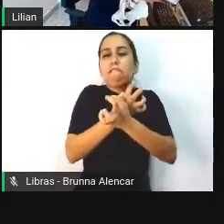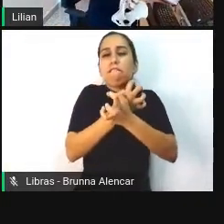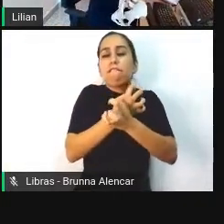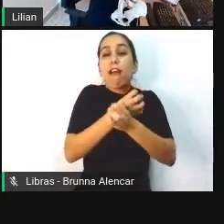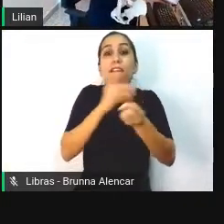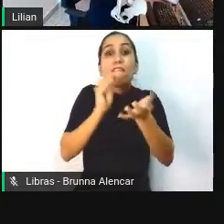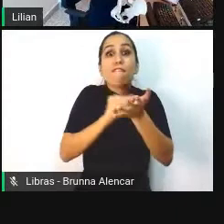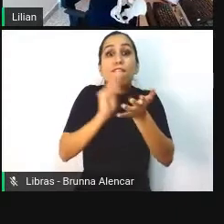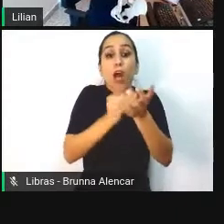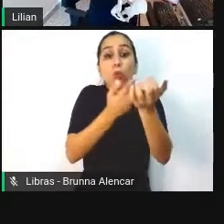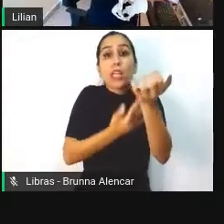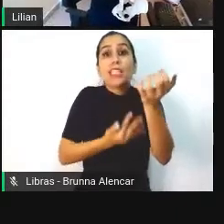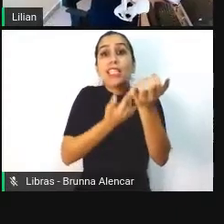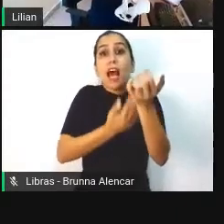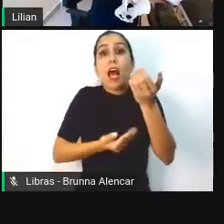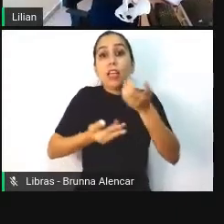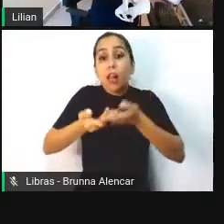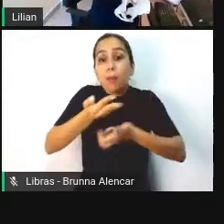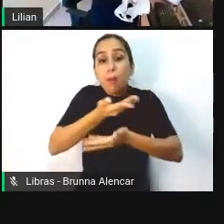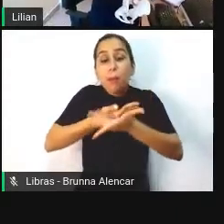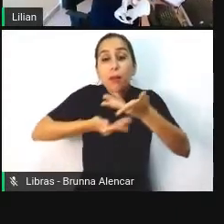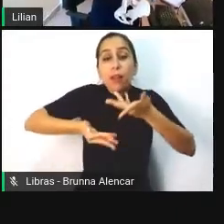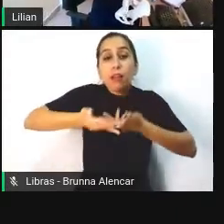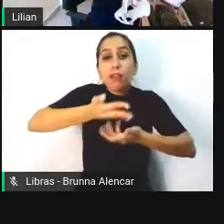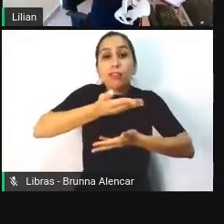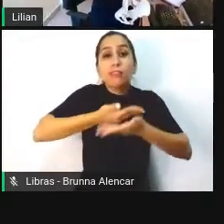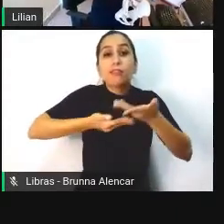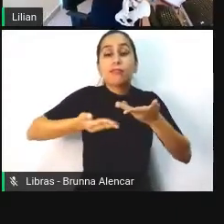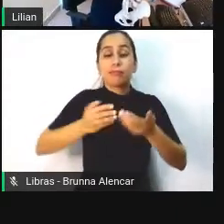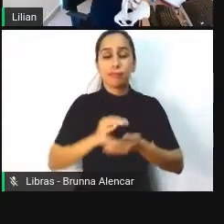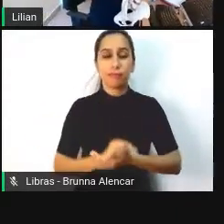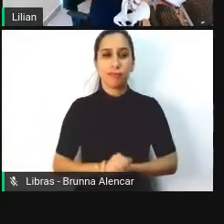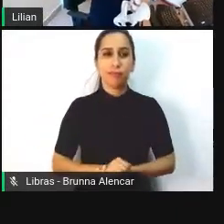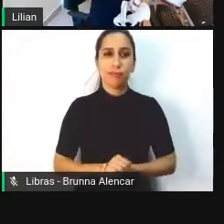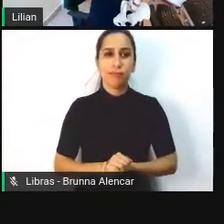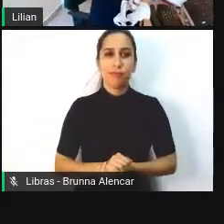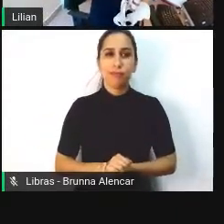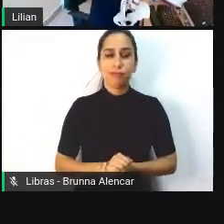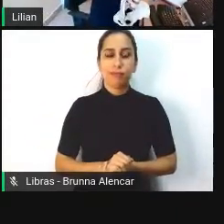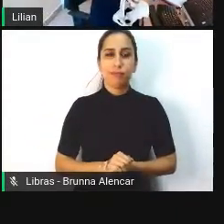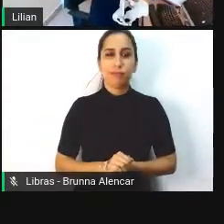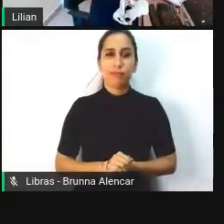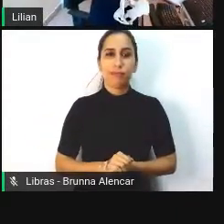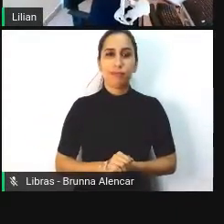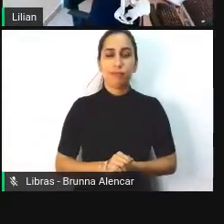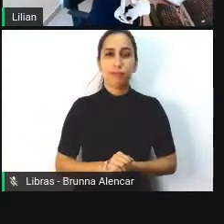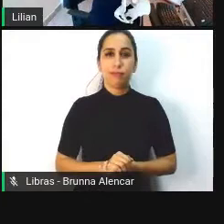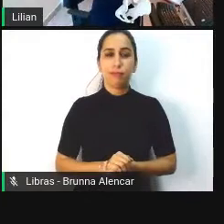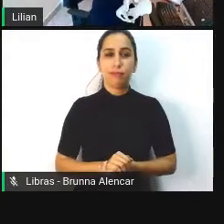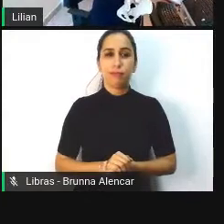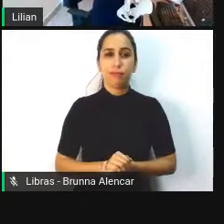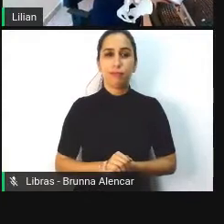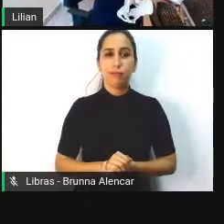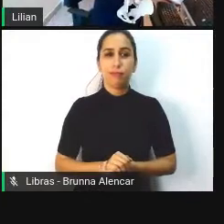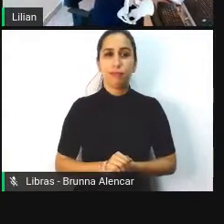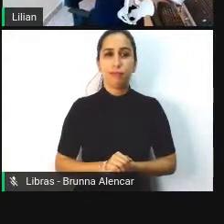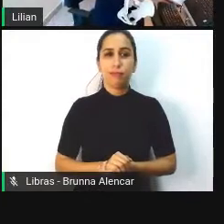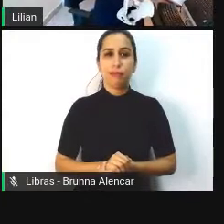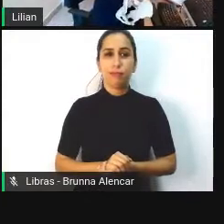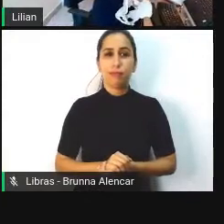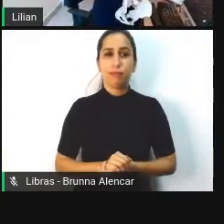ser fissurado, né? Ou de forma mais aguda, ou